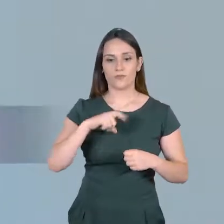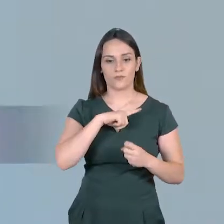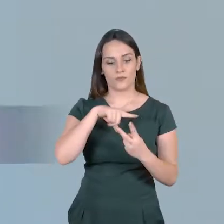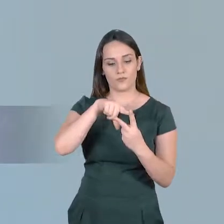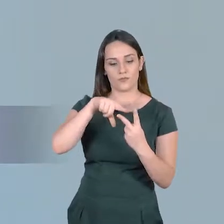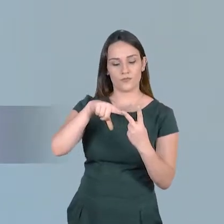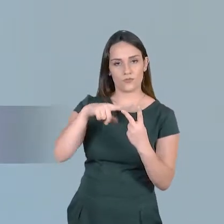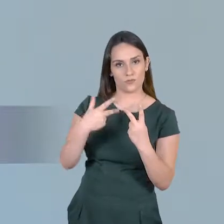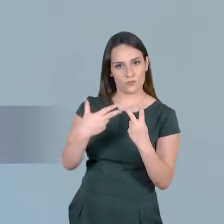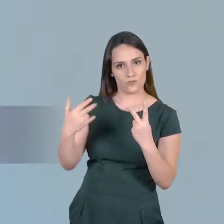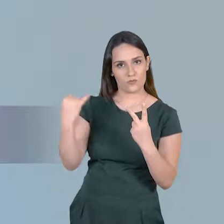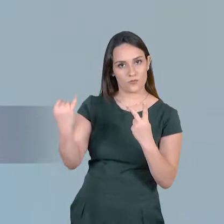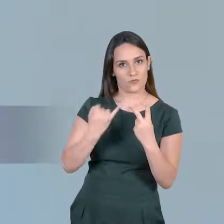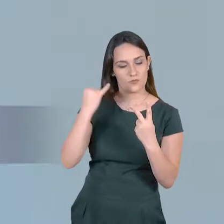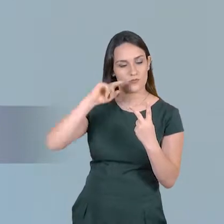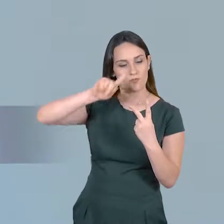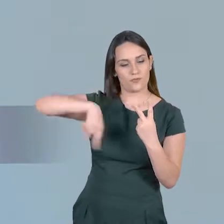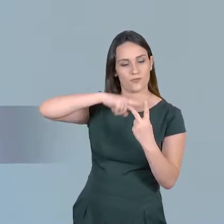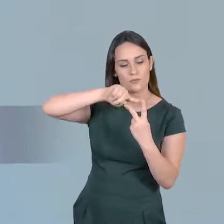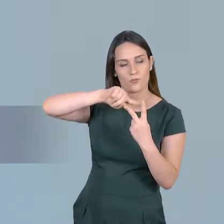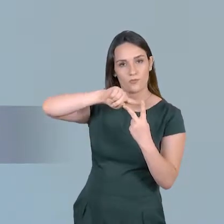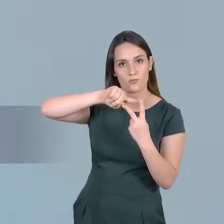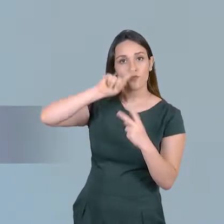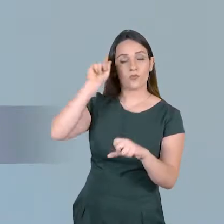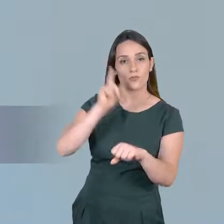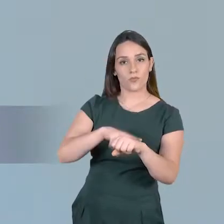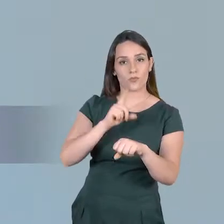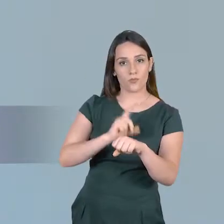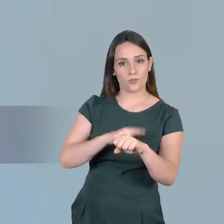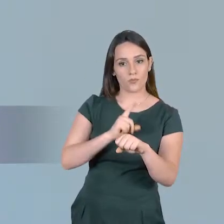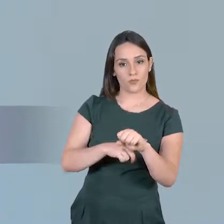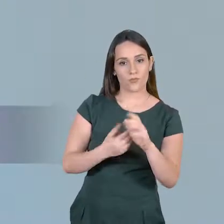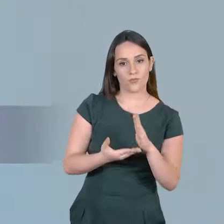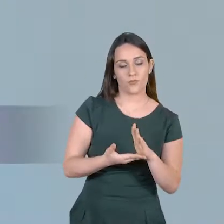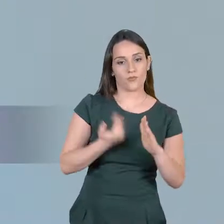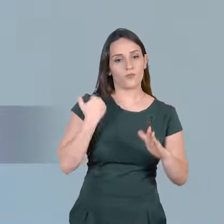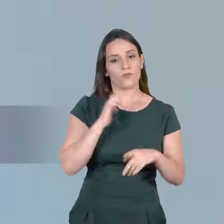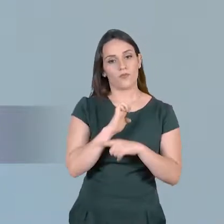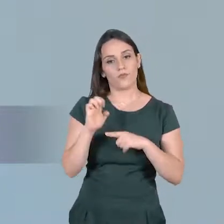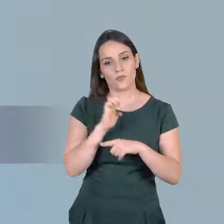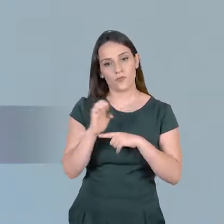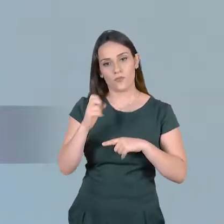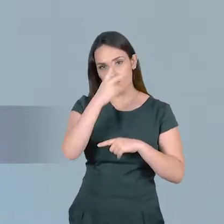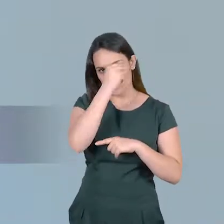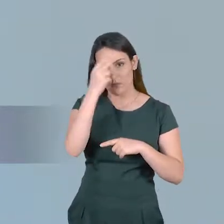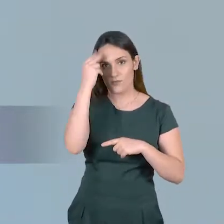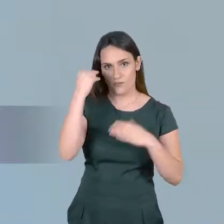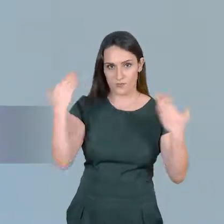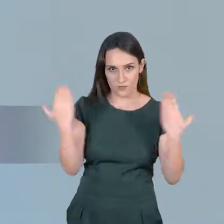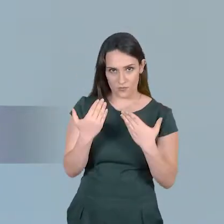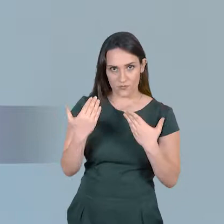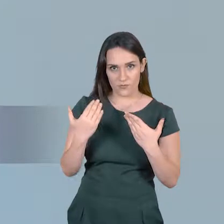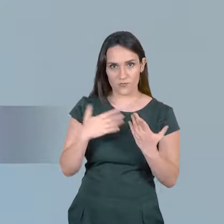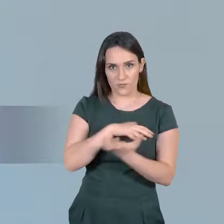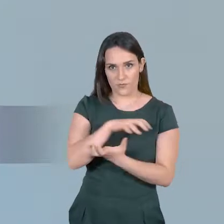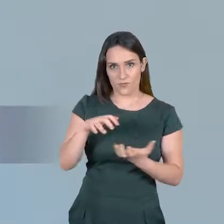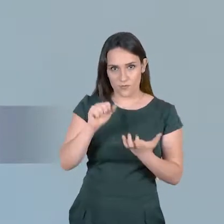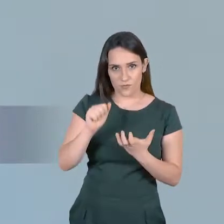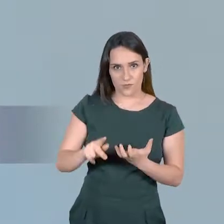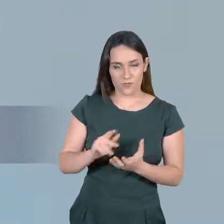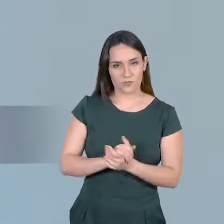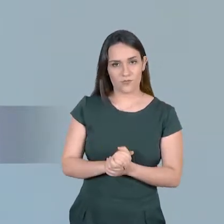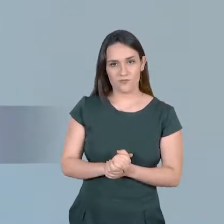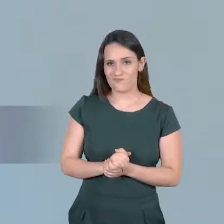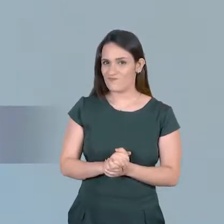fatores. Primeiro que a partir do momento que eles retiraram os estados e municípios, pelo menos até o momento da reforma, não se